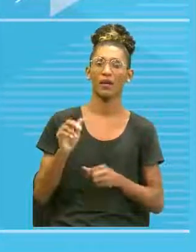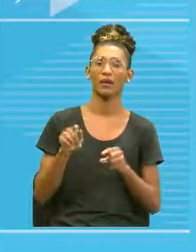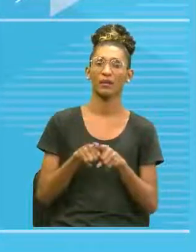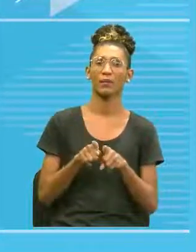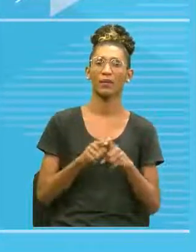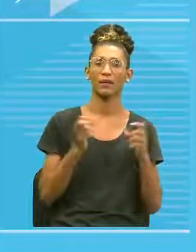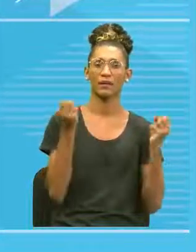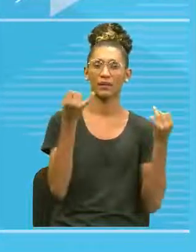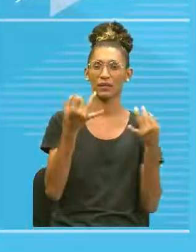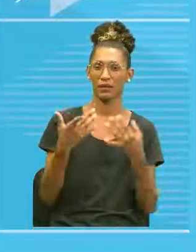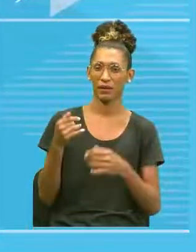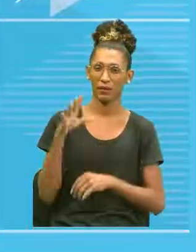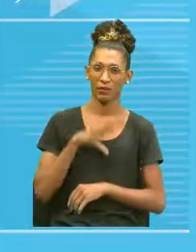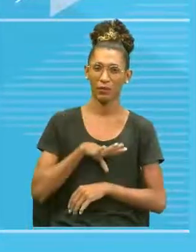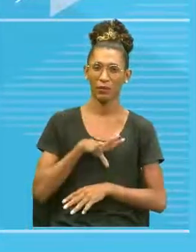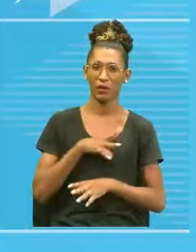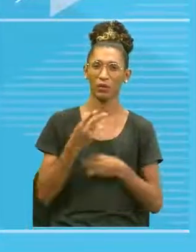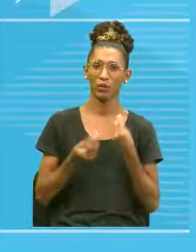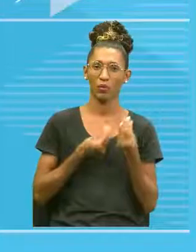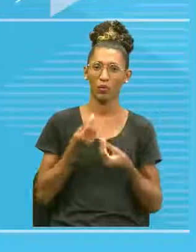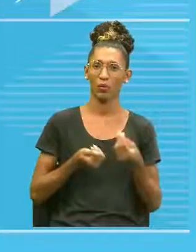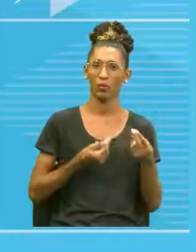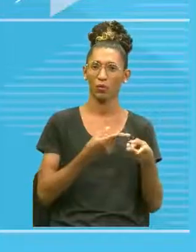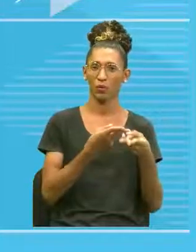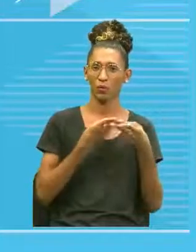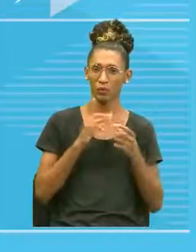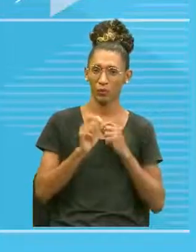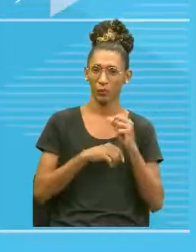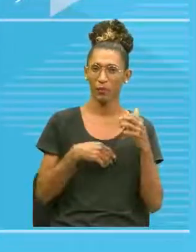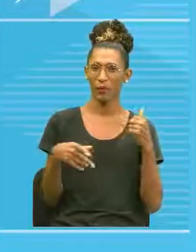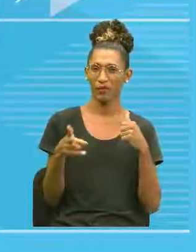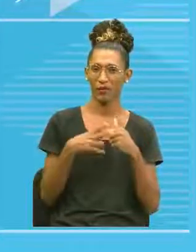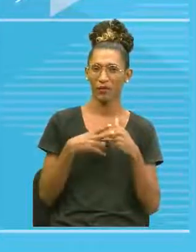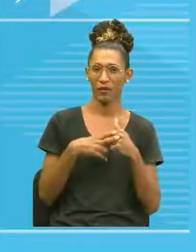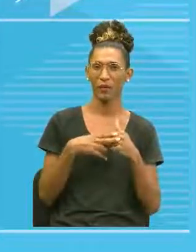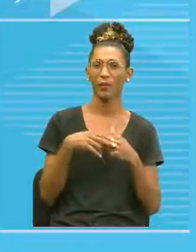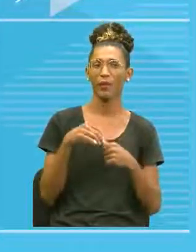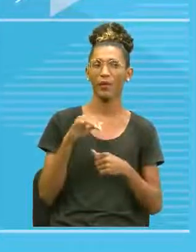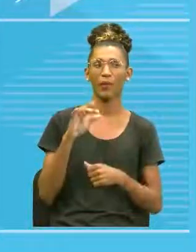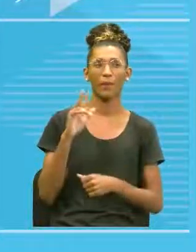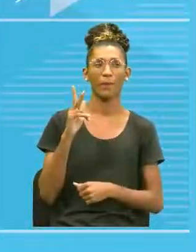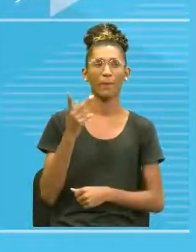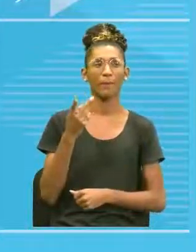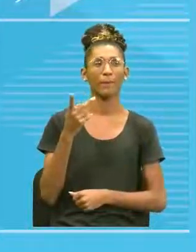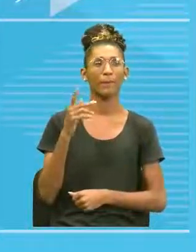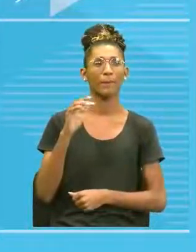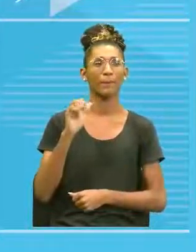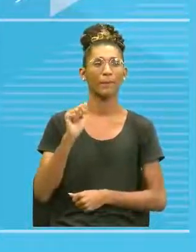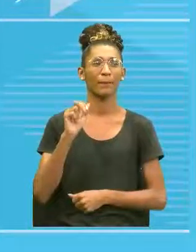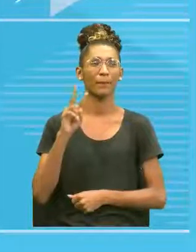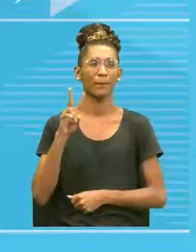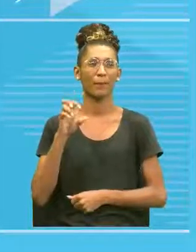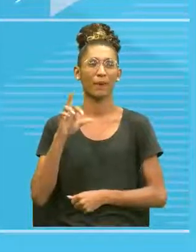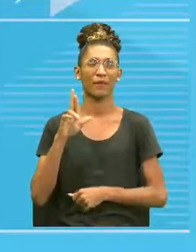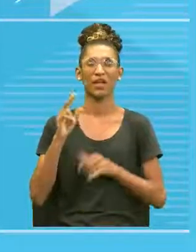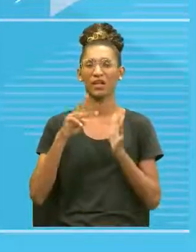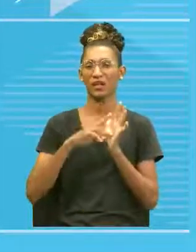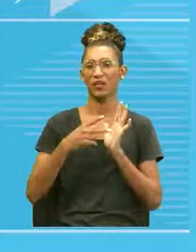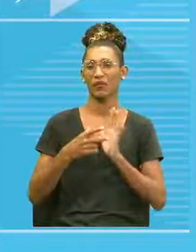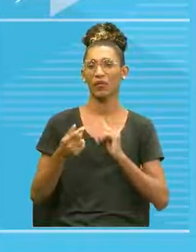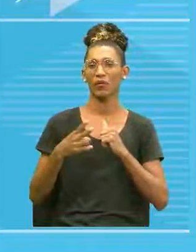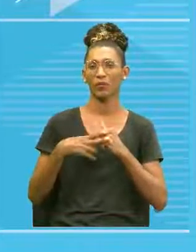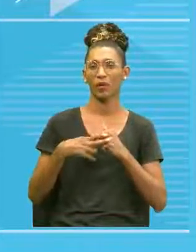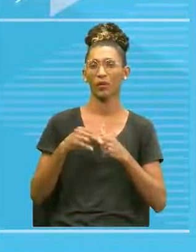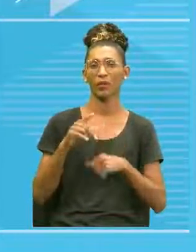português usa-se o verbo haver ou mas como o verbo ter é mais